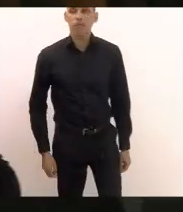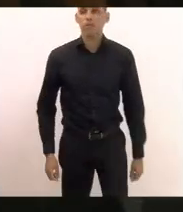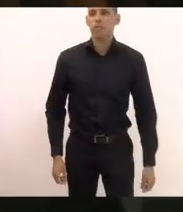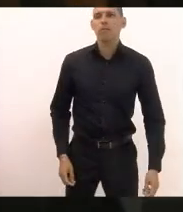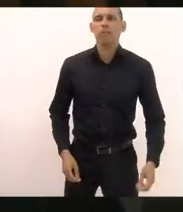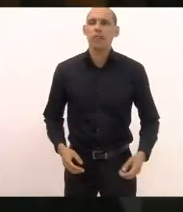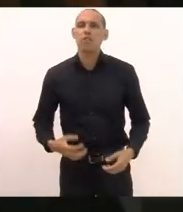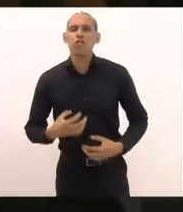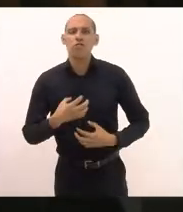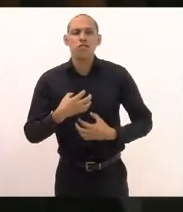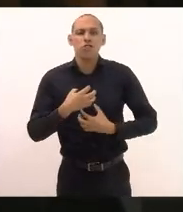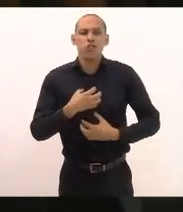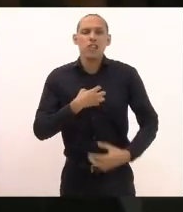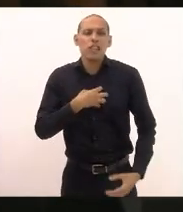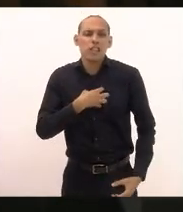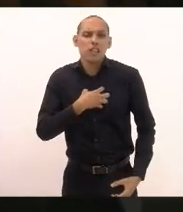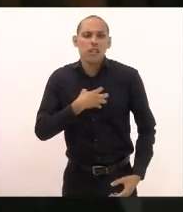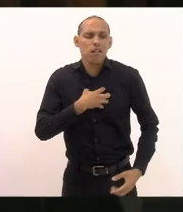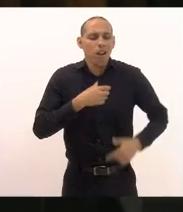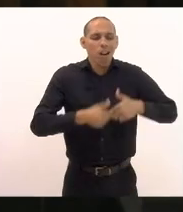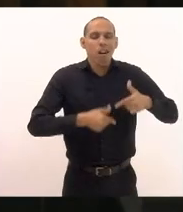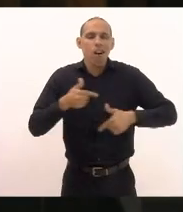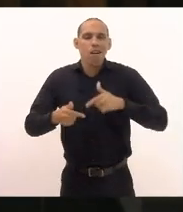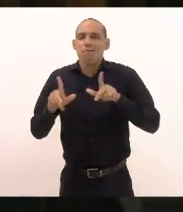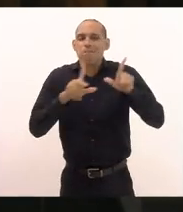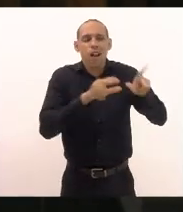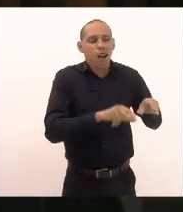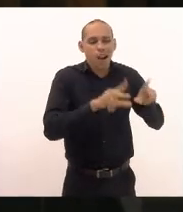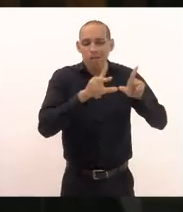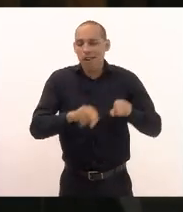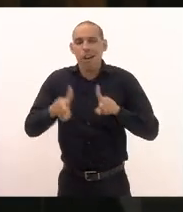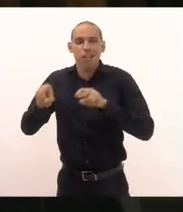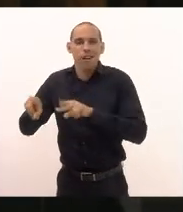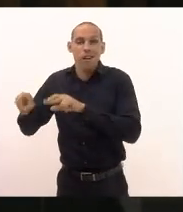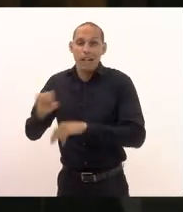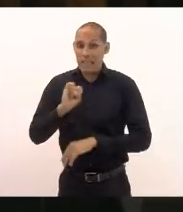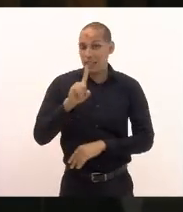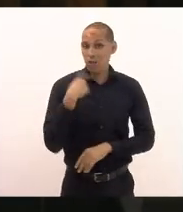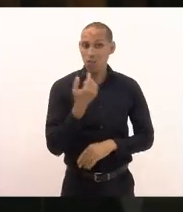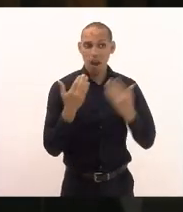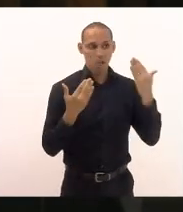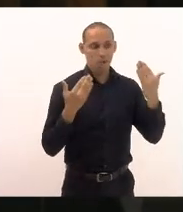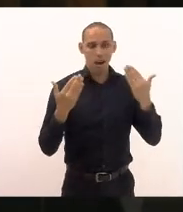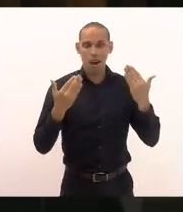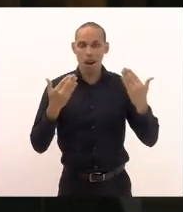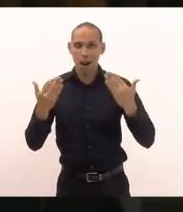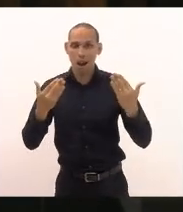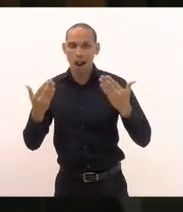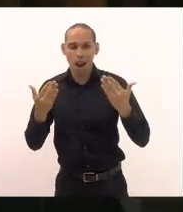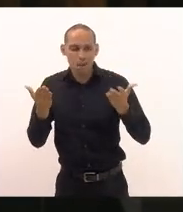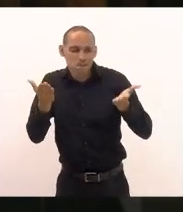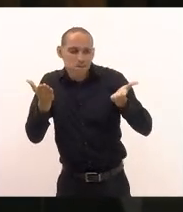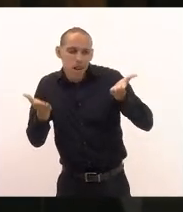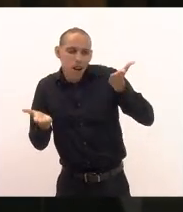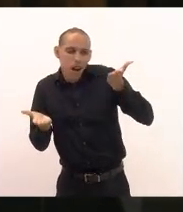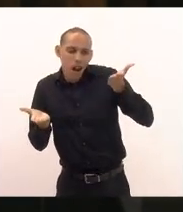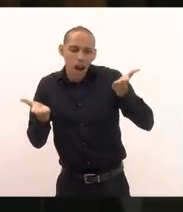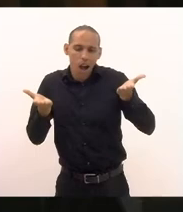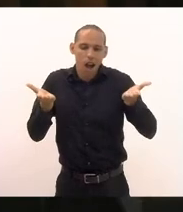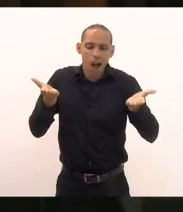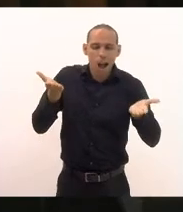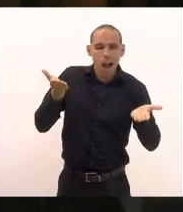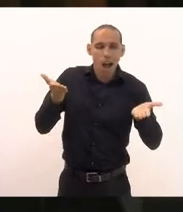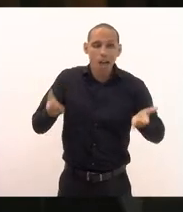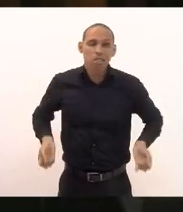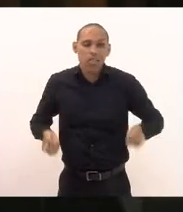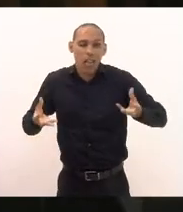é exatamente igual. E se formos comparar as proporções com relação aos